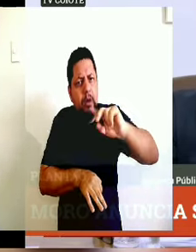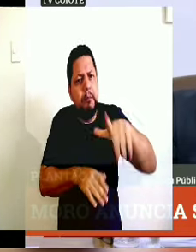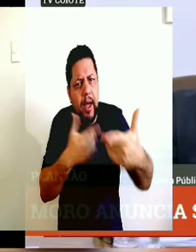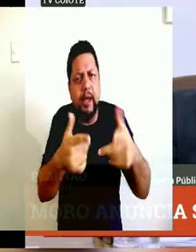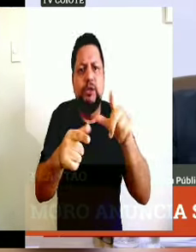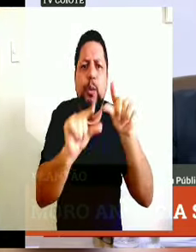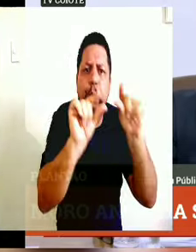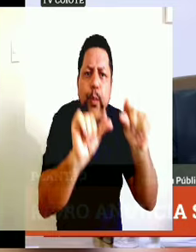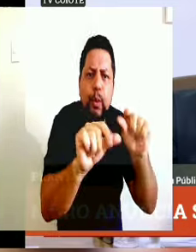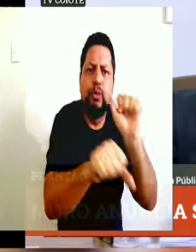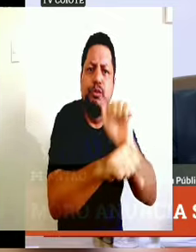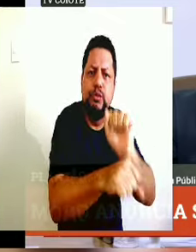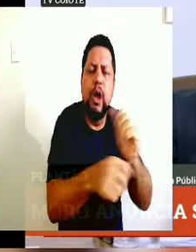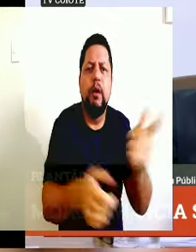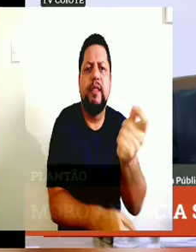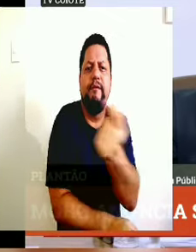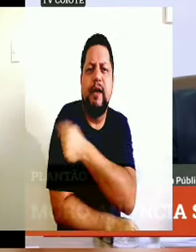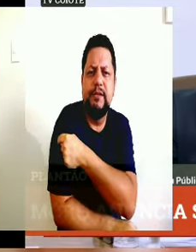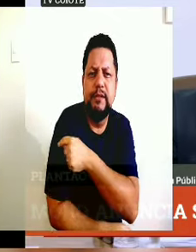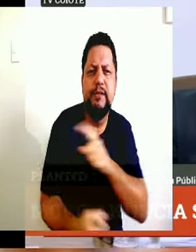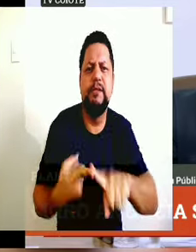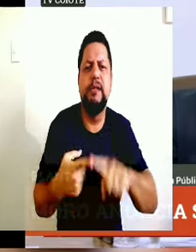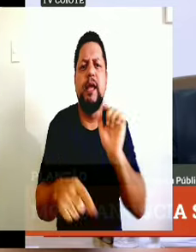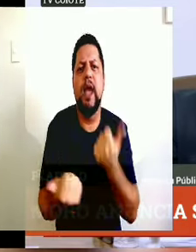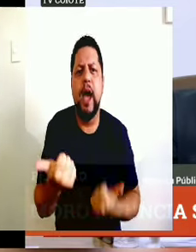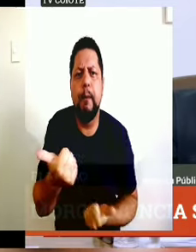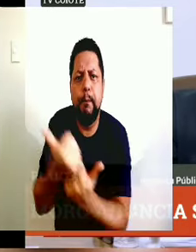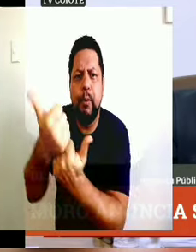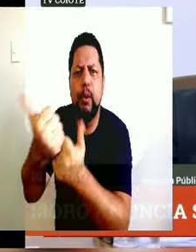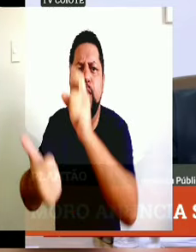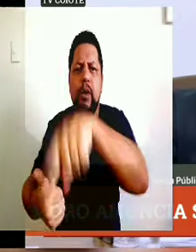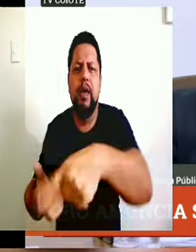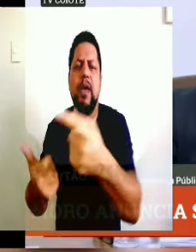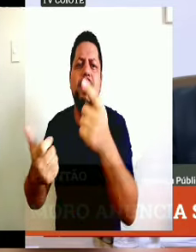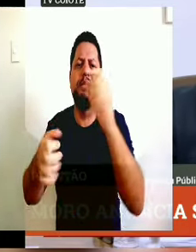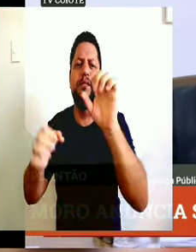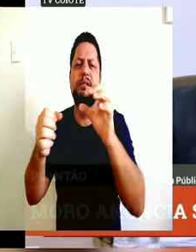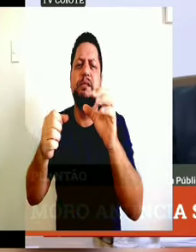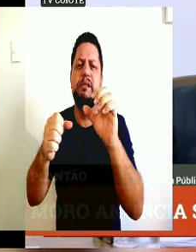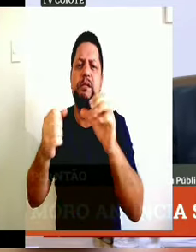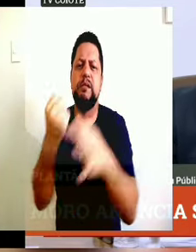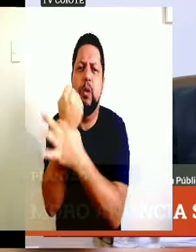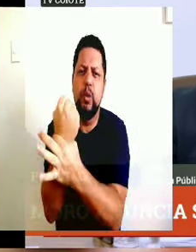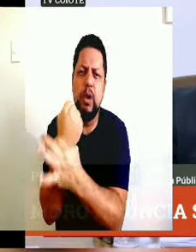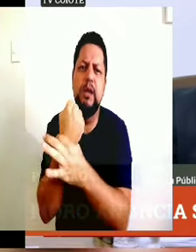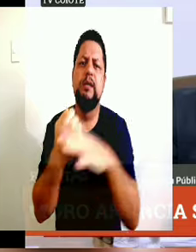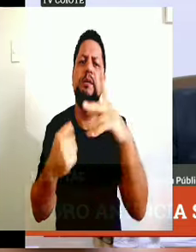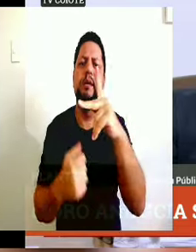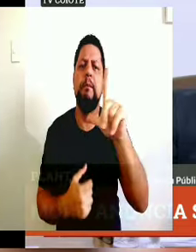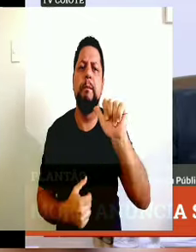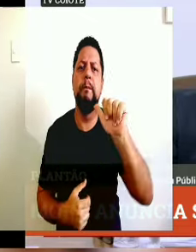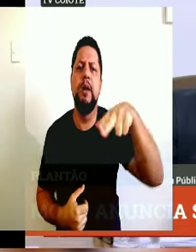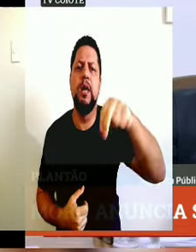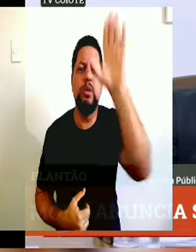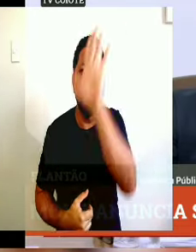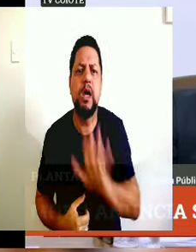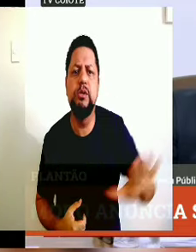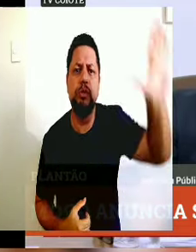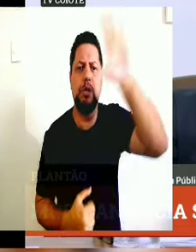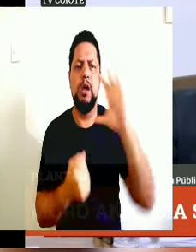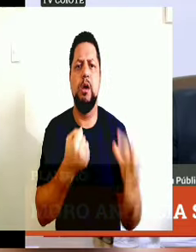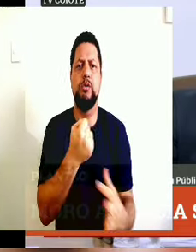EPI, vacinação, de atenção às forças de segurança, de coordenação, de se preocupar com o Plano Nacional de Segurança. Enquanto o